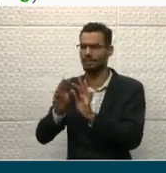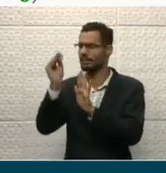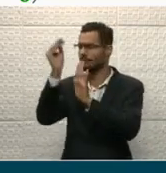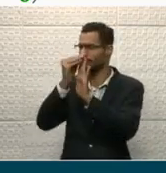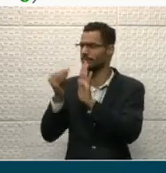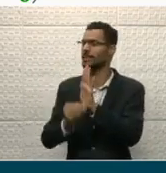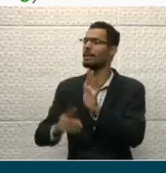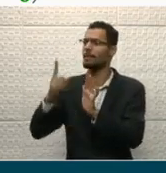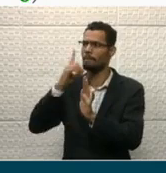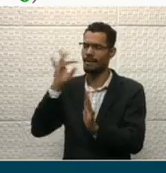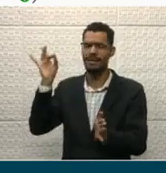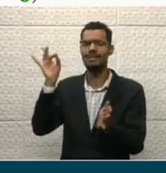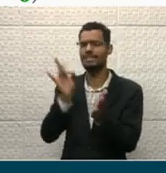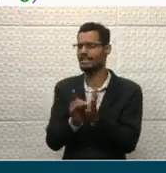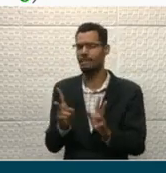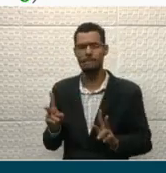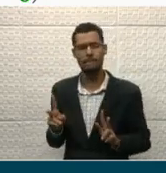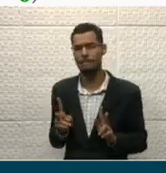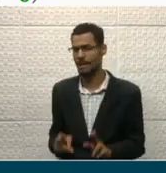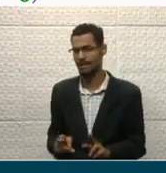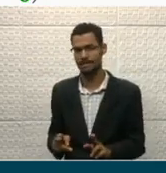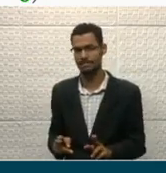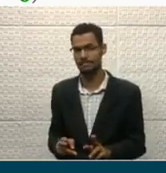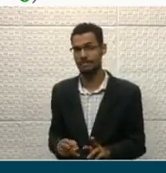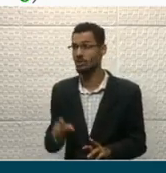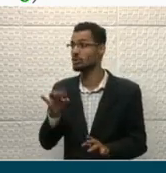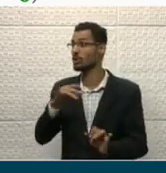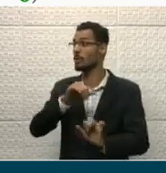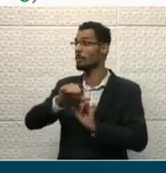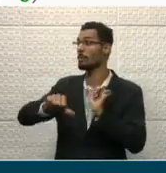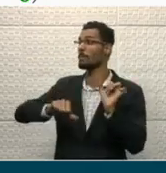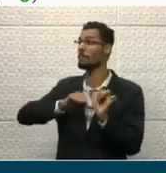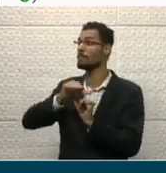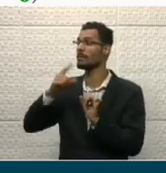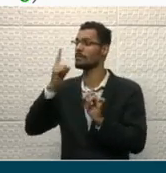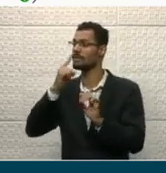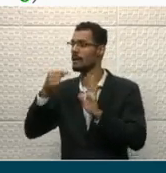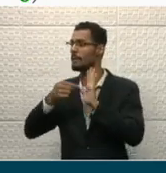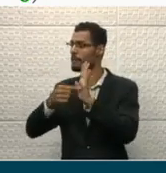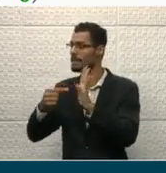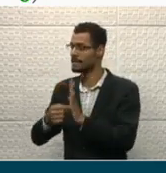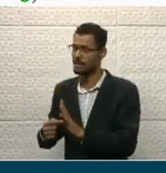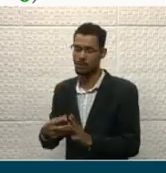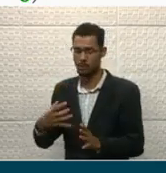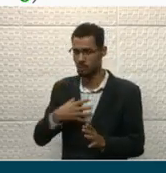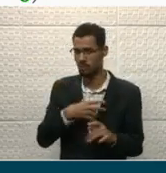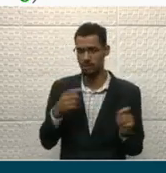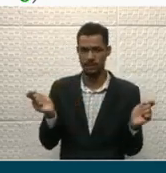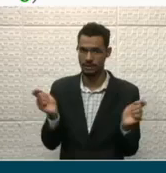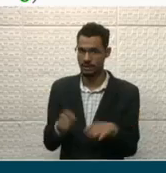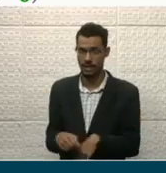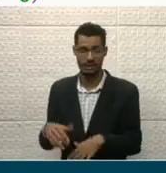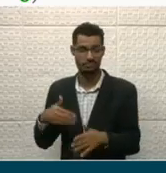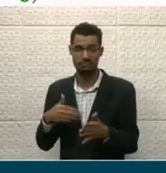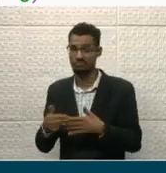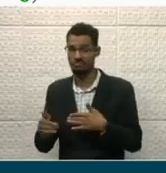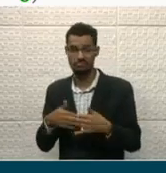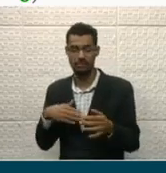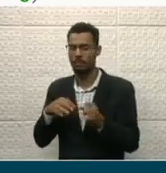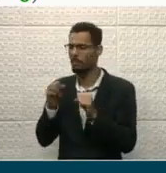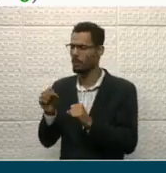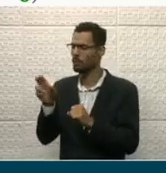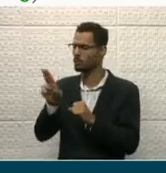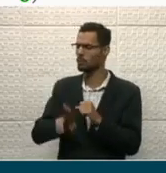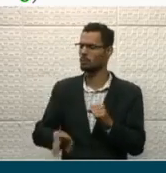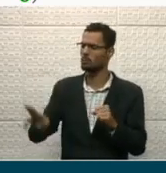mas é exatamente o mesmo vetor. Nós só estamos mudando a forma de representação. Então, tanto pode ser usada